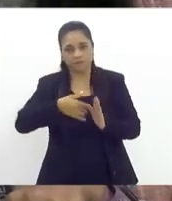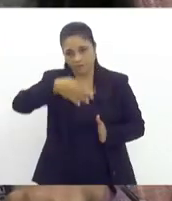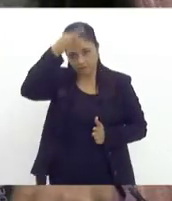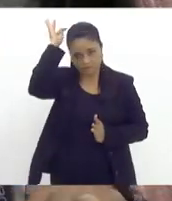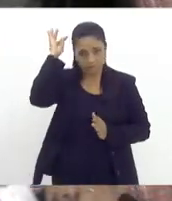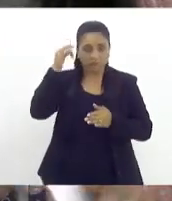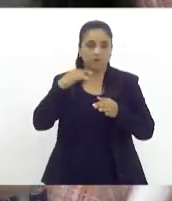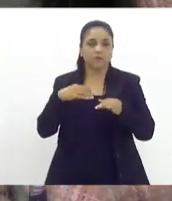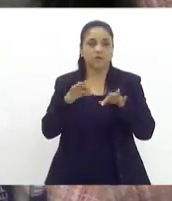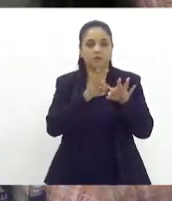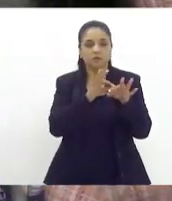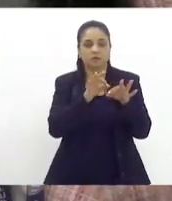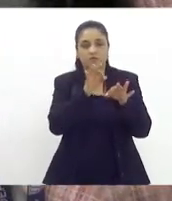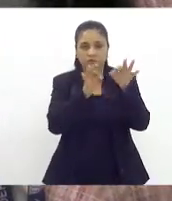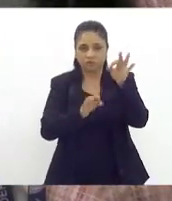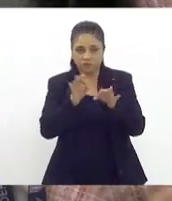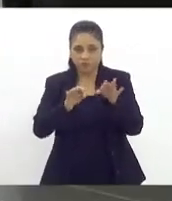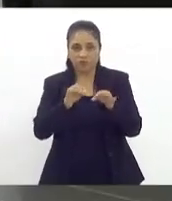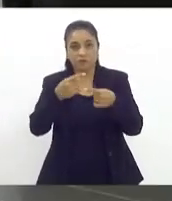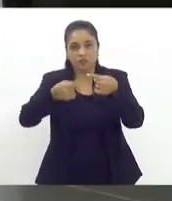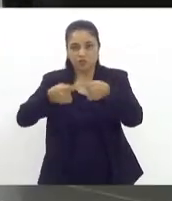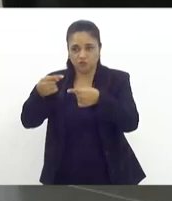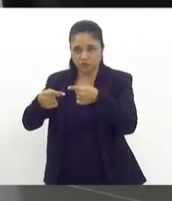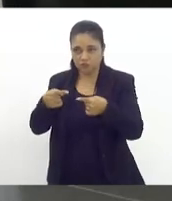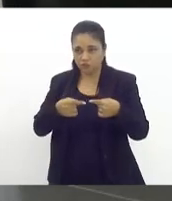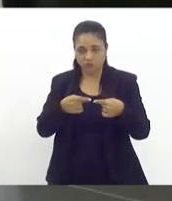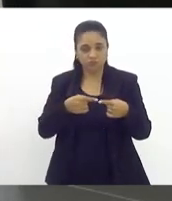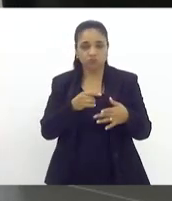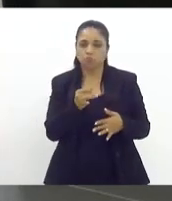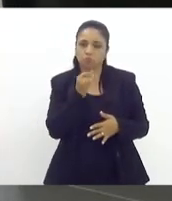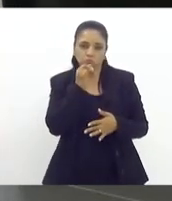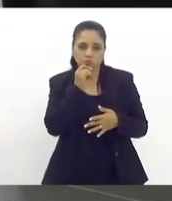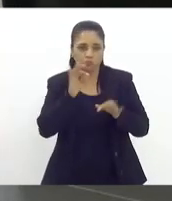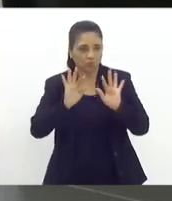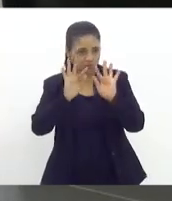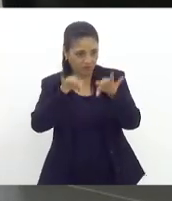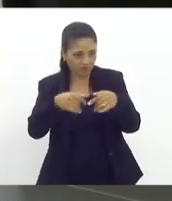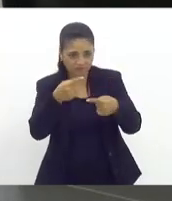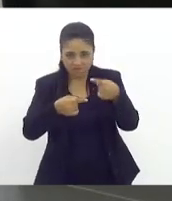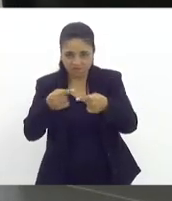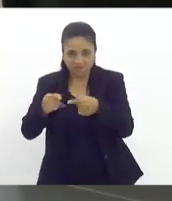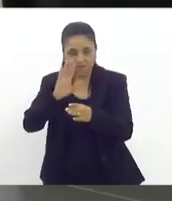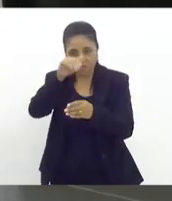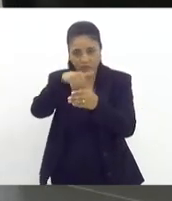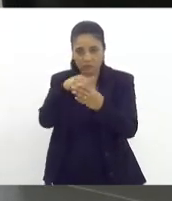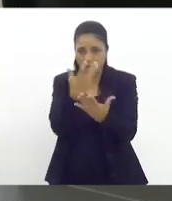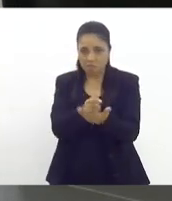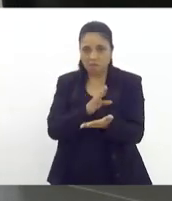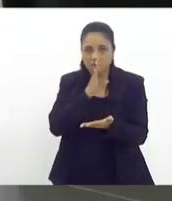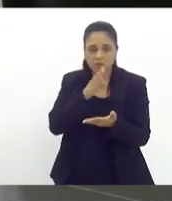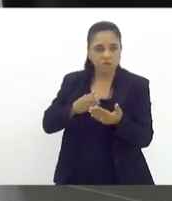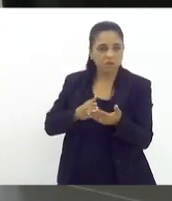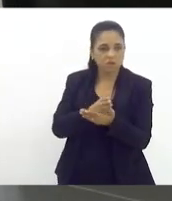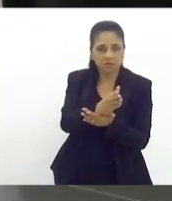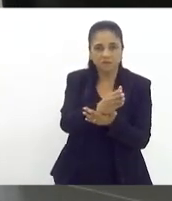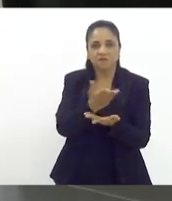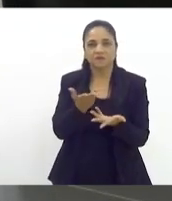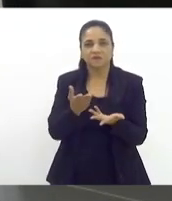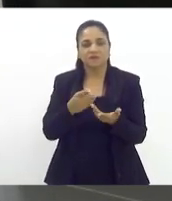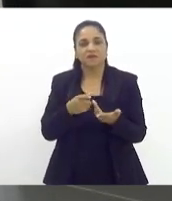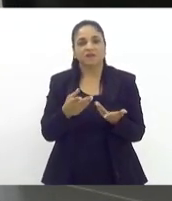Pela juridicidade. Em discussão. Não havendo quem queira discutir, encerrada a discussão, em votação, senhores que aprovam, permaneçam como estão,